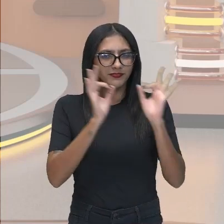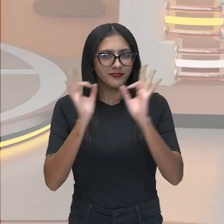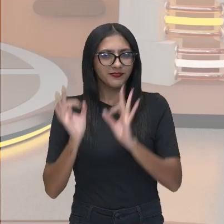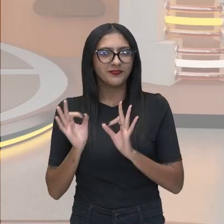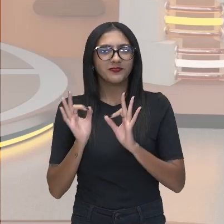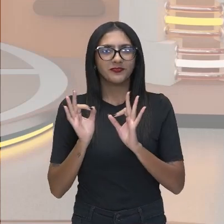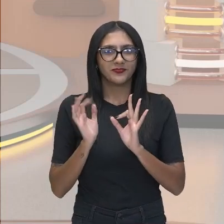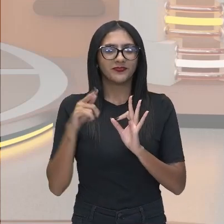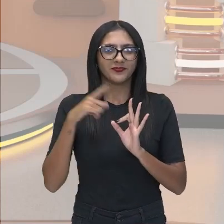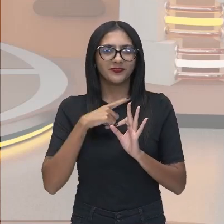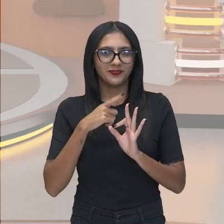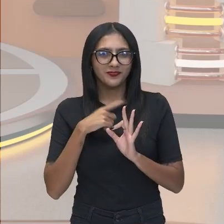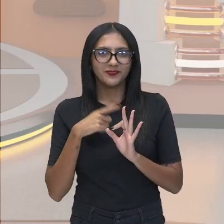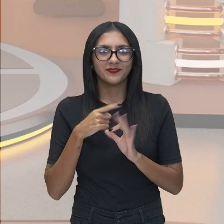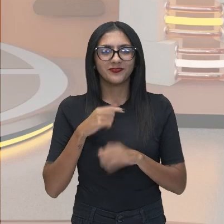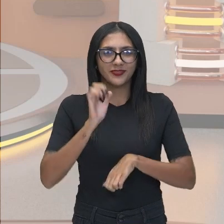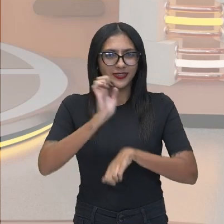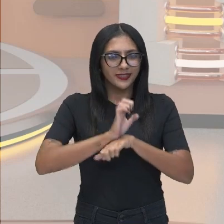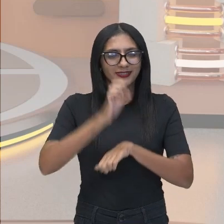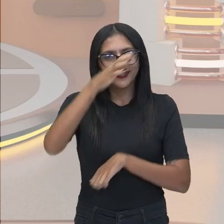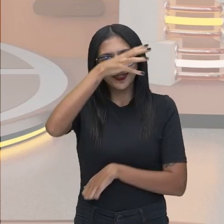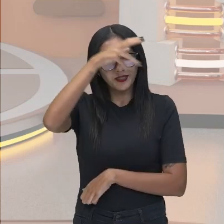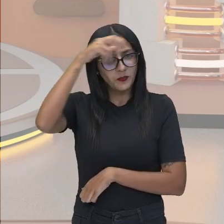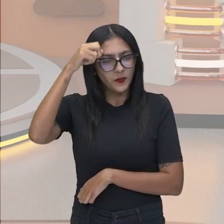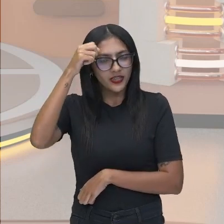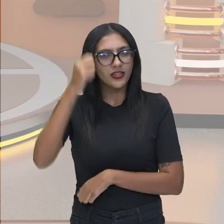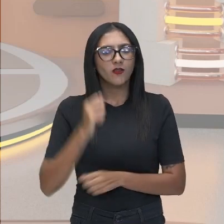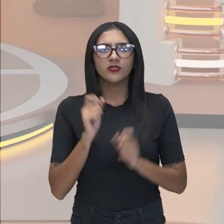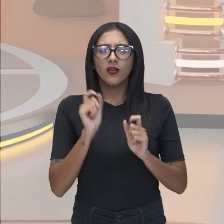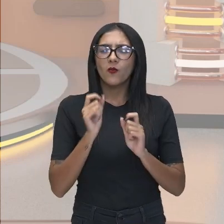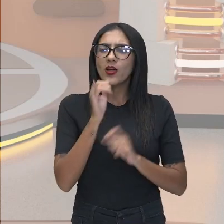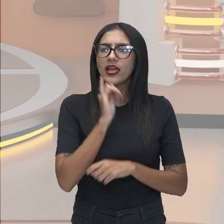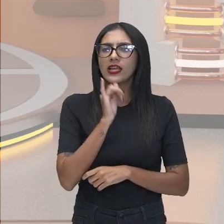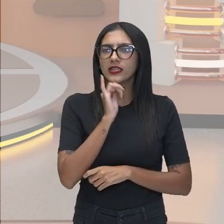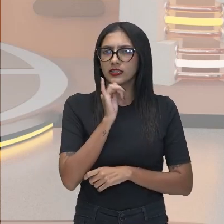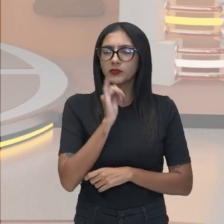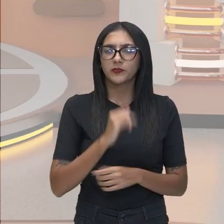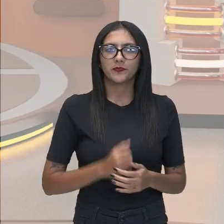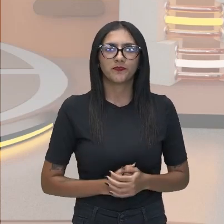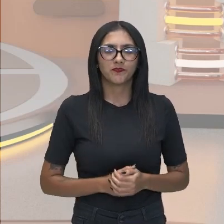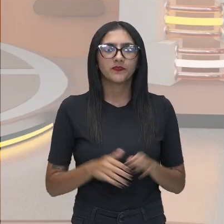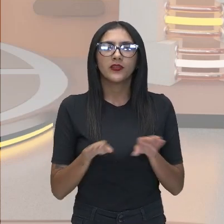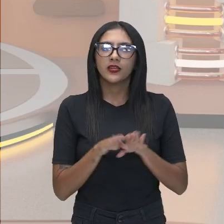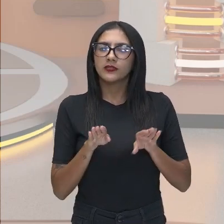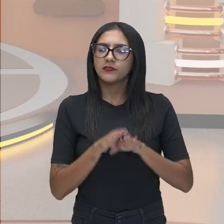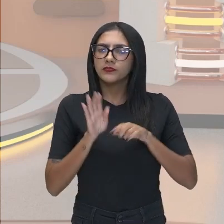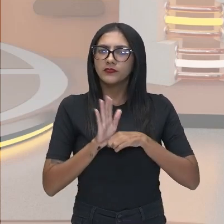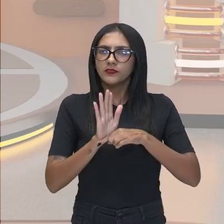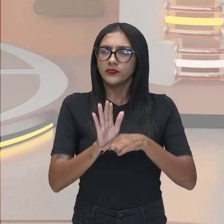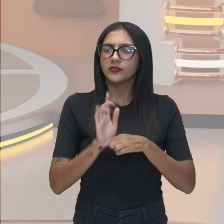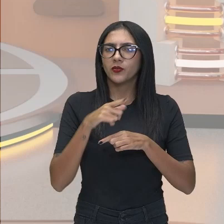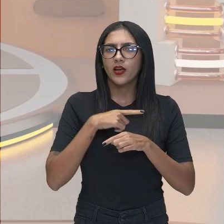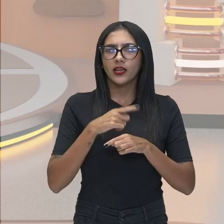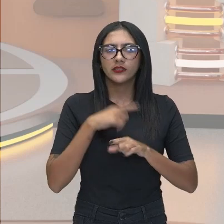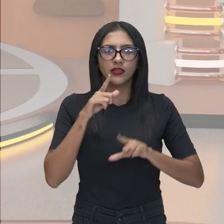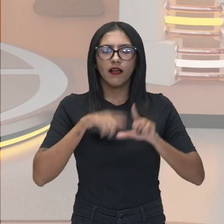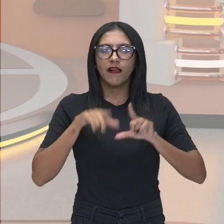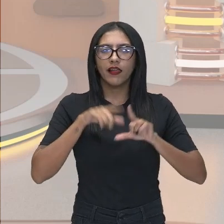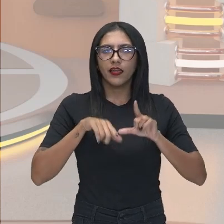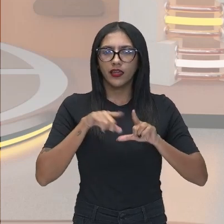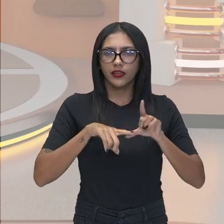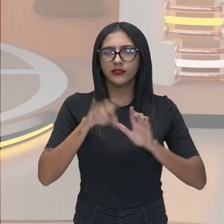a cidade de Manaus aí como um exemplo de urbanização. E aí declamado a letra da canção pelos